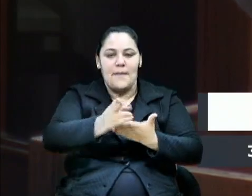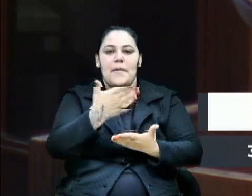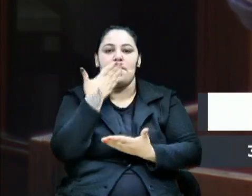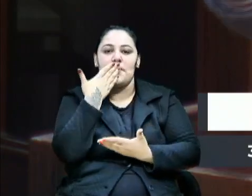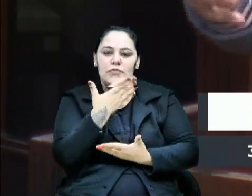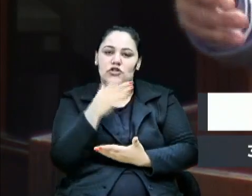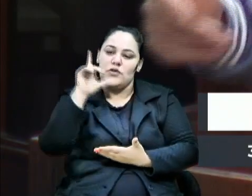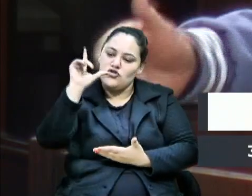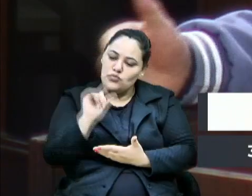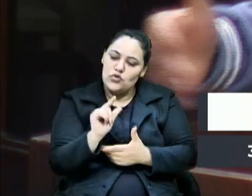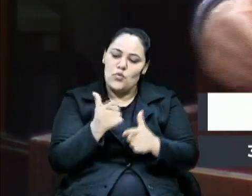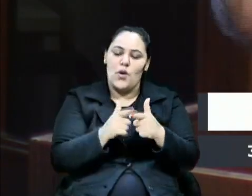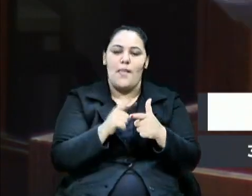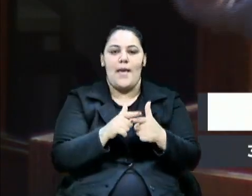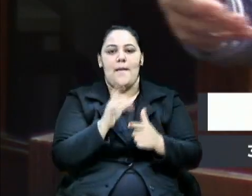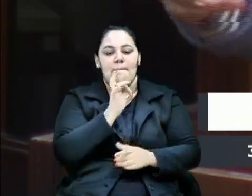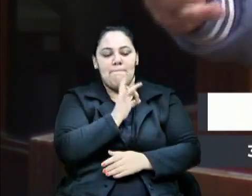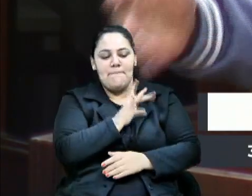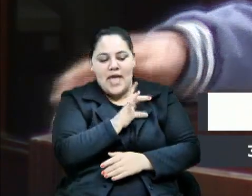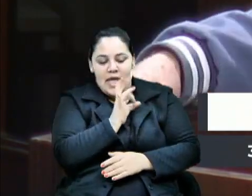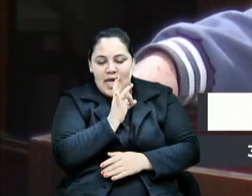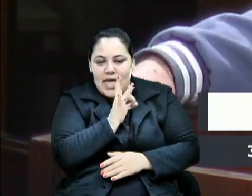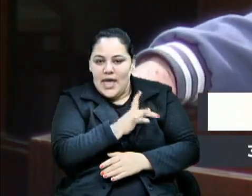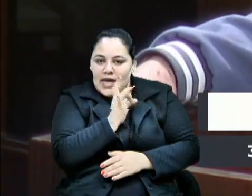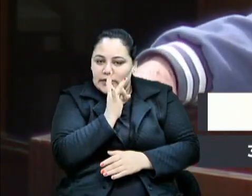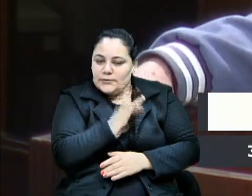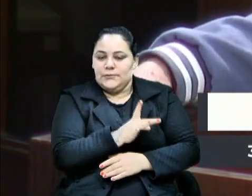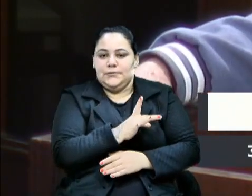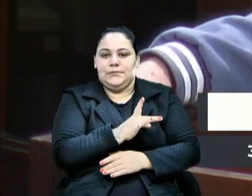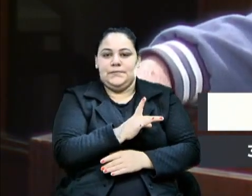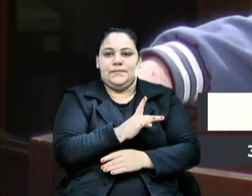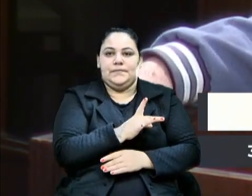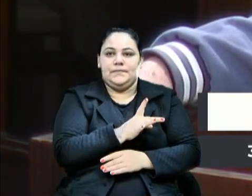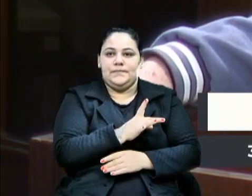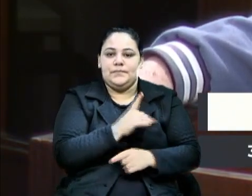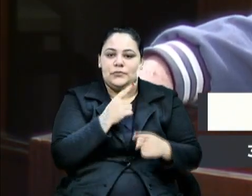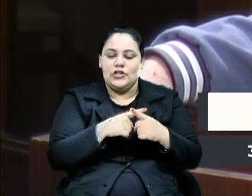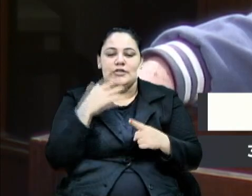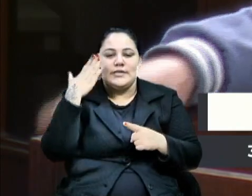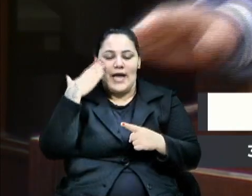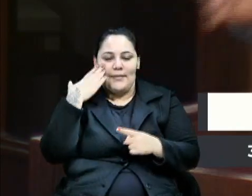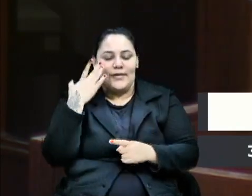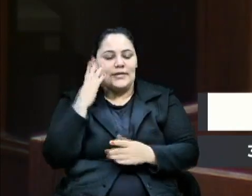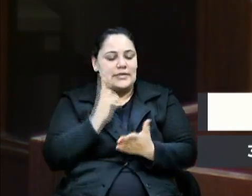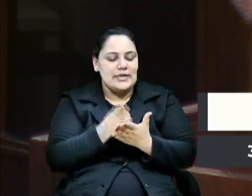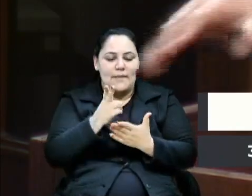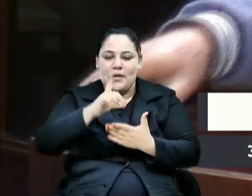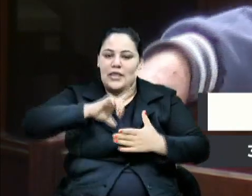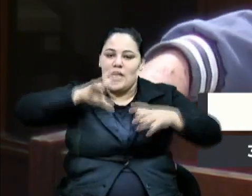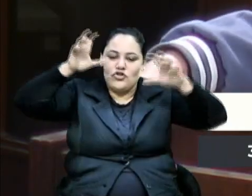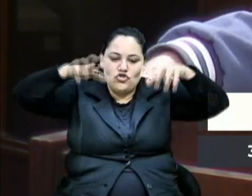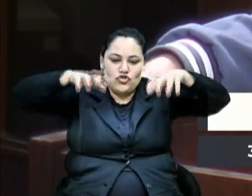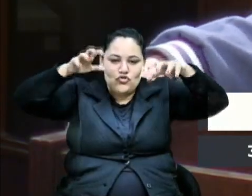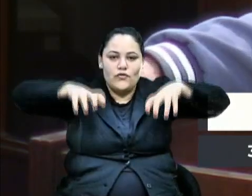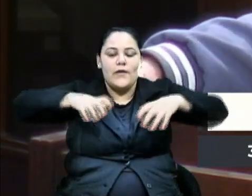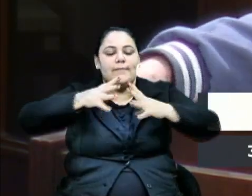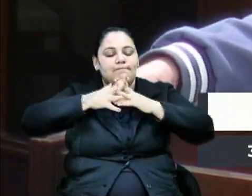amenize esse medo, esse atormento cada vez que se anuncia uma forte chuva ali pela frente. Vereador